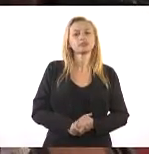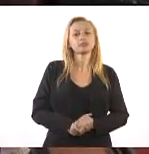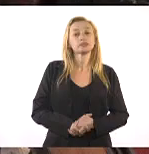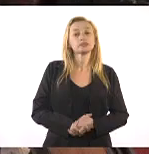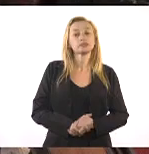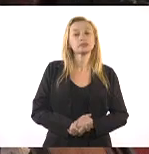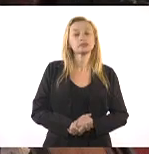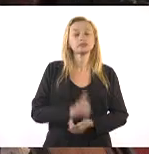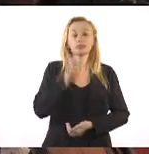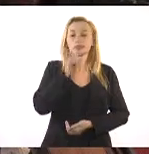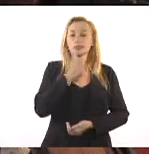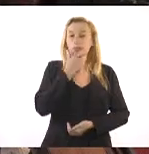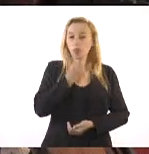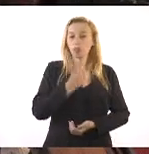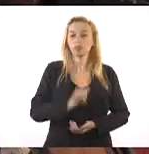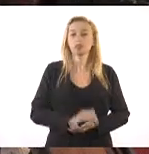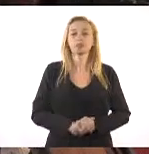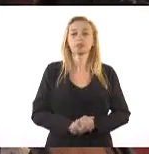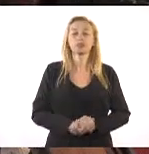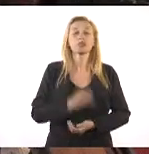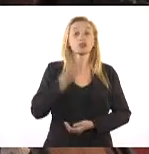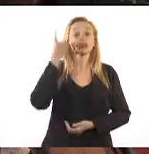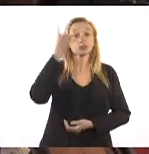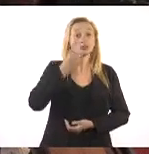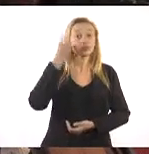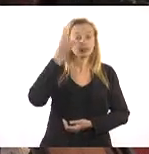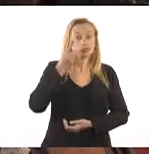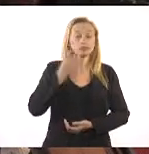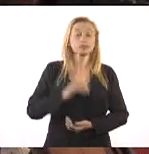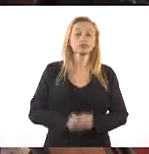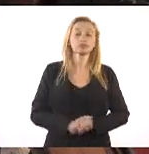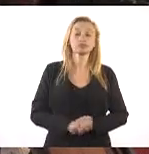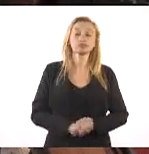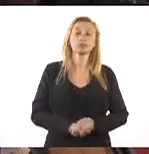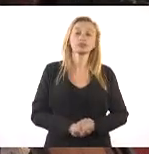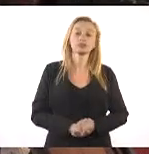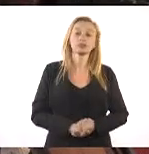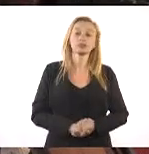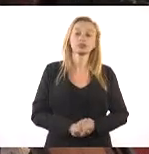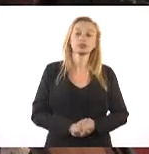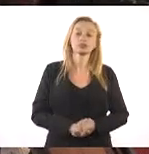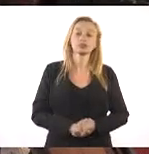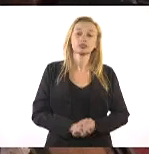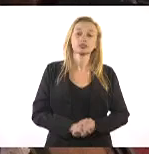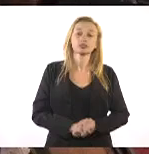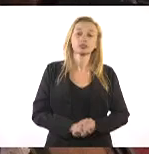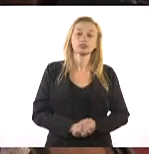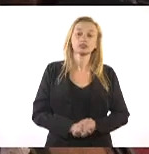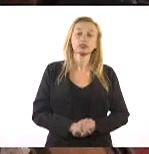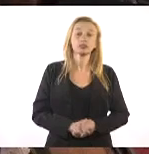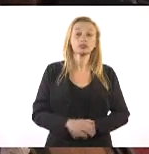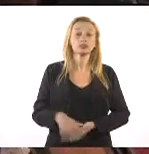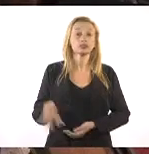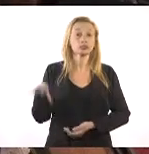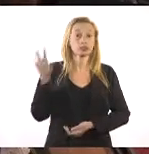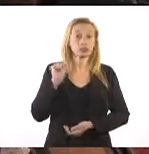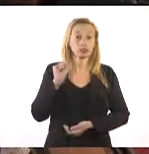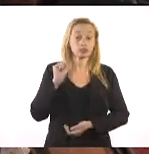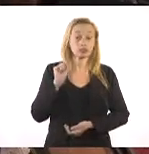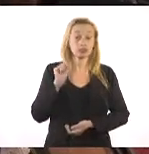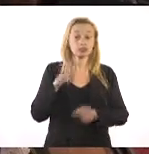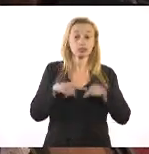Senhoras e senhores, deputados e deputadas que estão nos ouvindo, dos